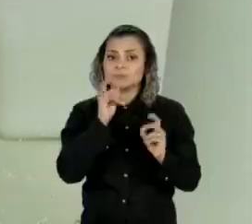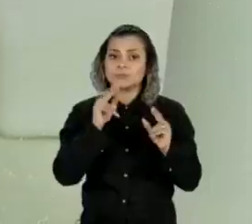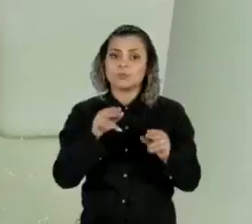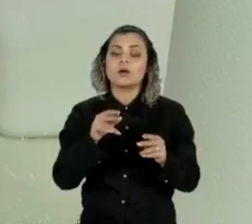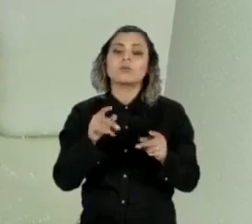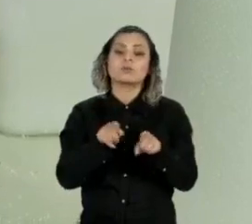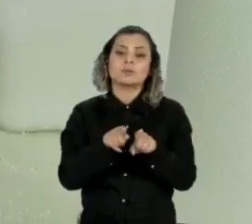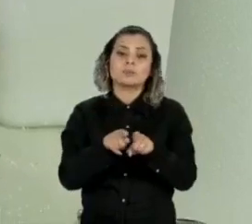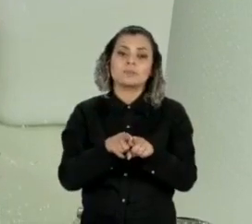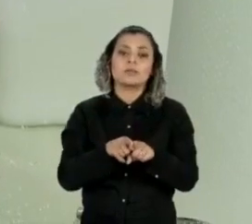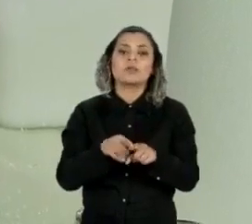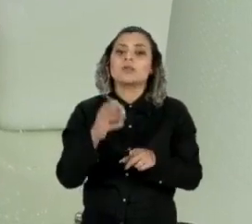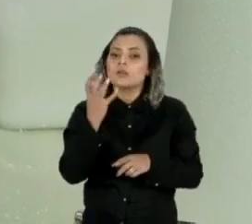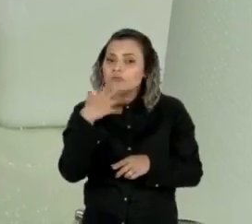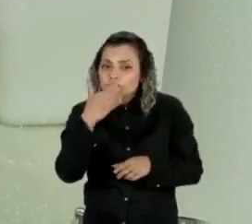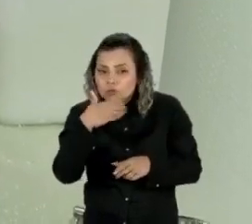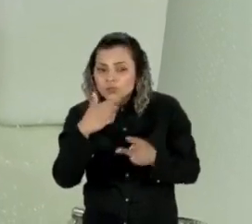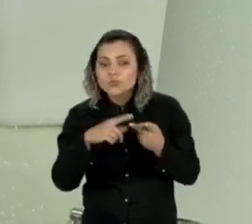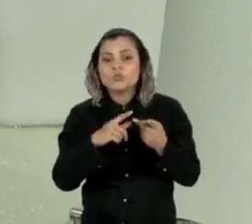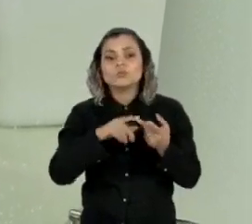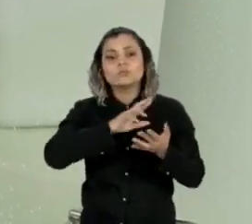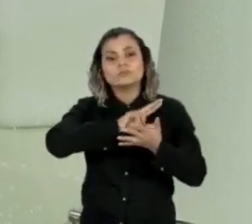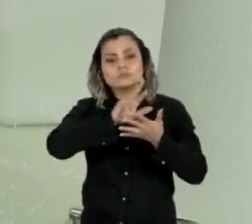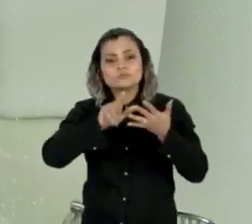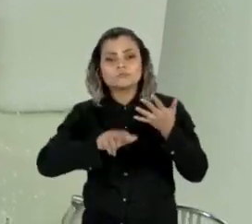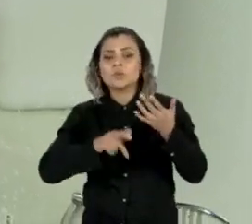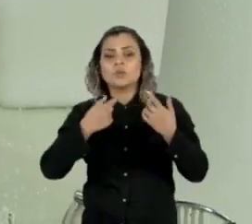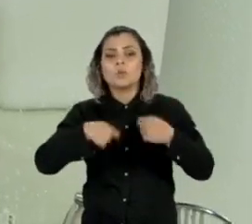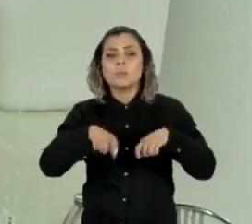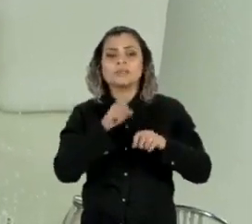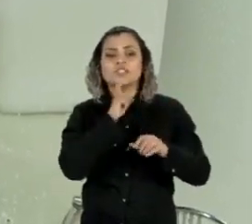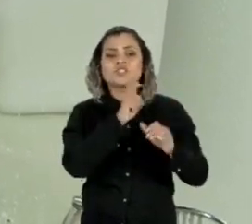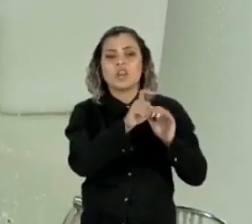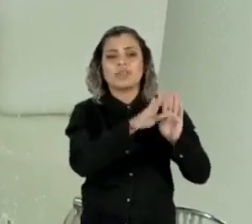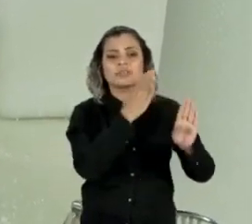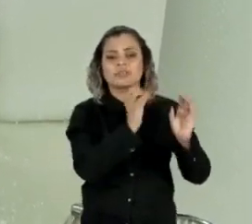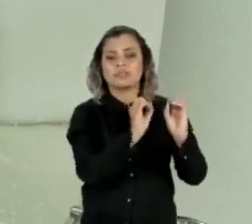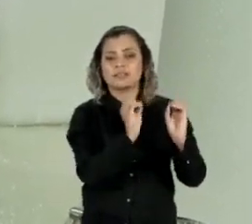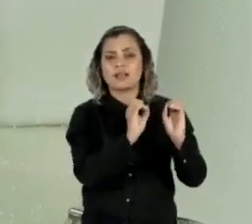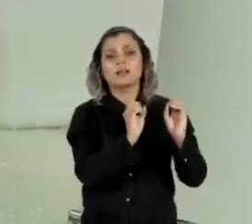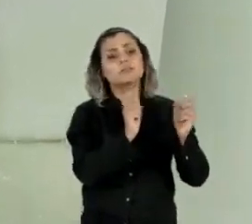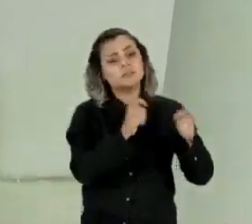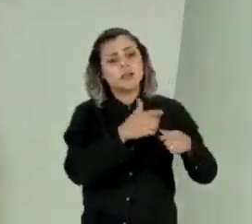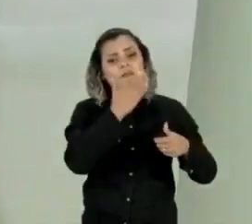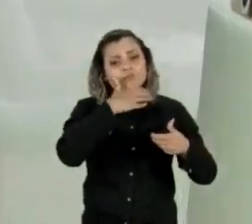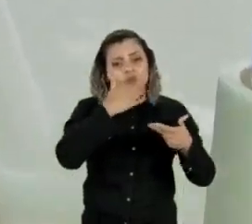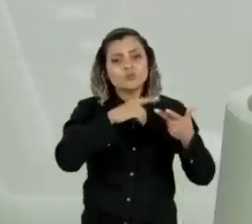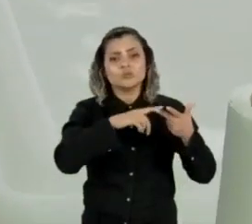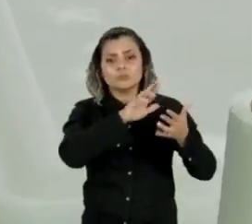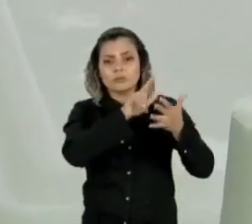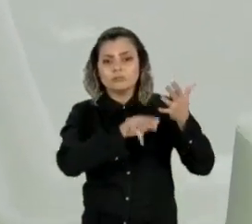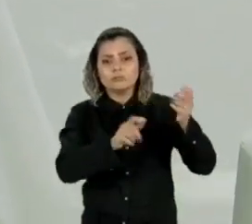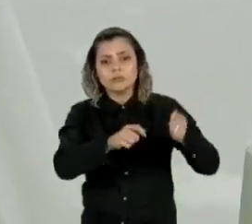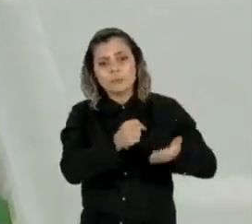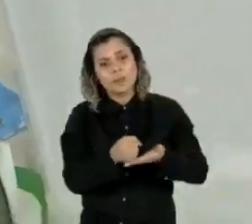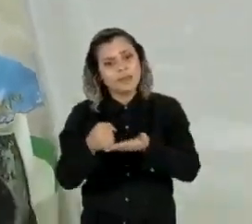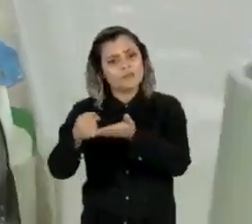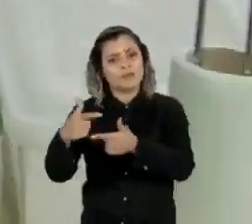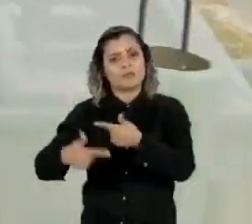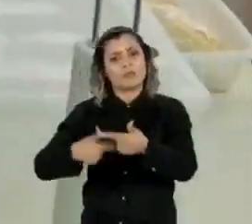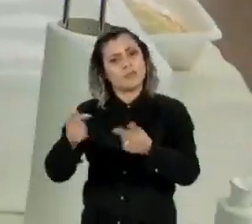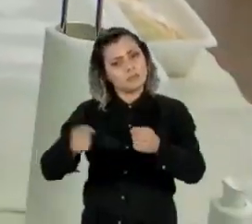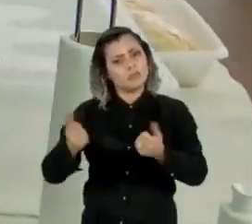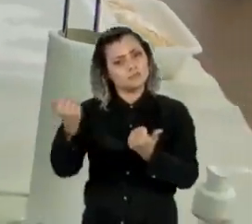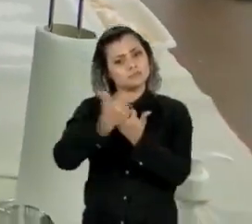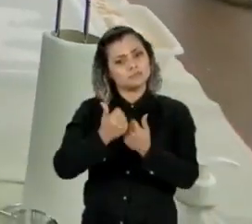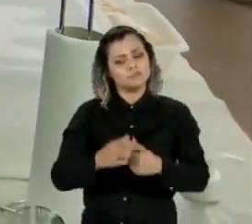oleaginosas, umas frutas secas, alimentos que não precisam de refrigeração, que não precisam de aquecimento, aí eu acho que é ok.